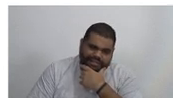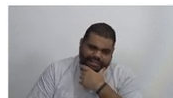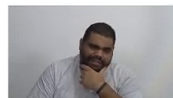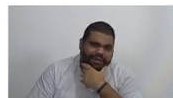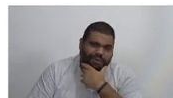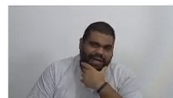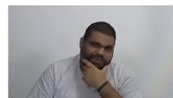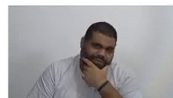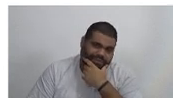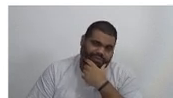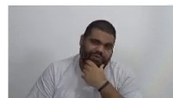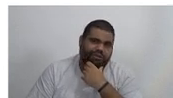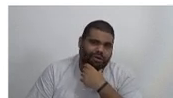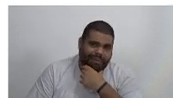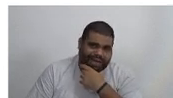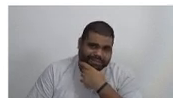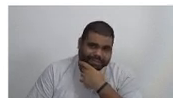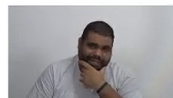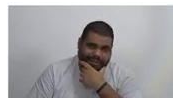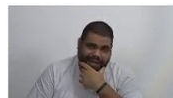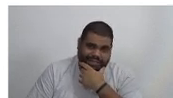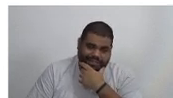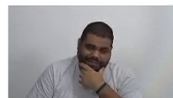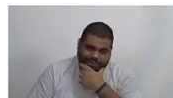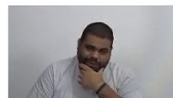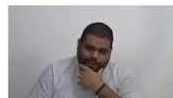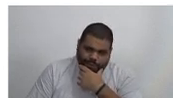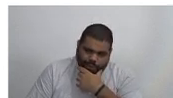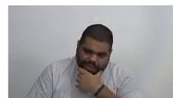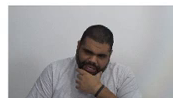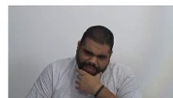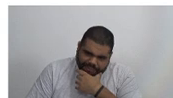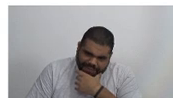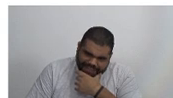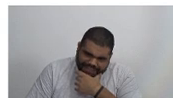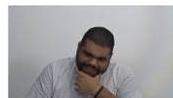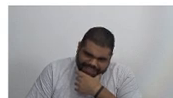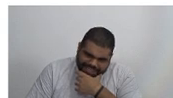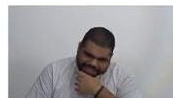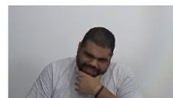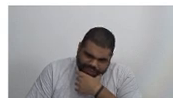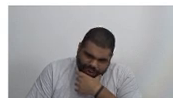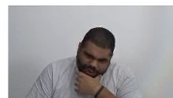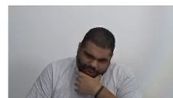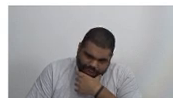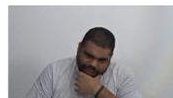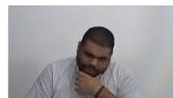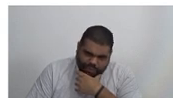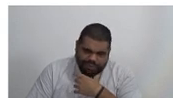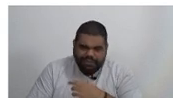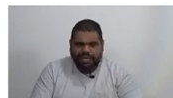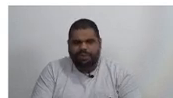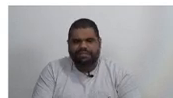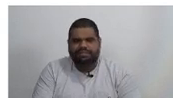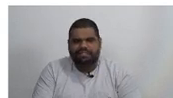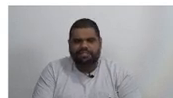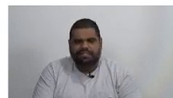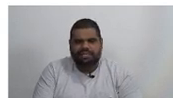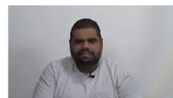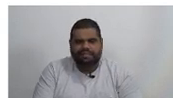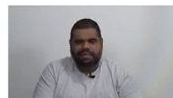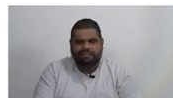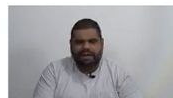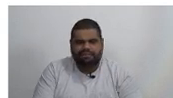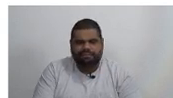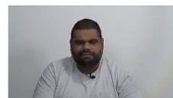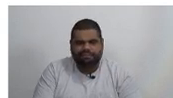pode ser 64 o valor máximo da imagem? Porque x igual a 8 não existe